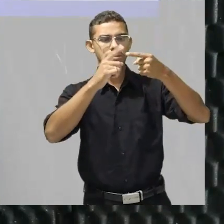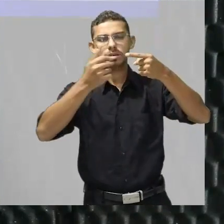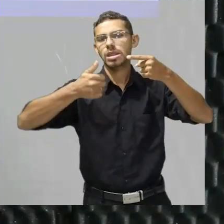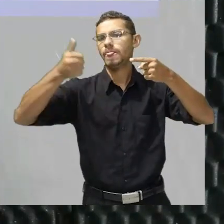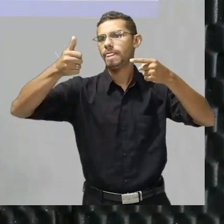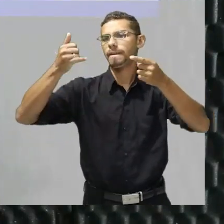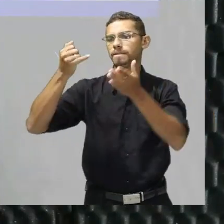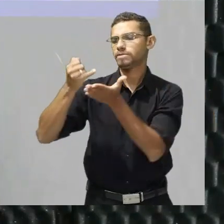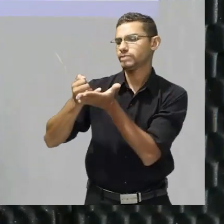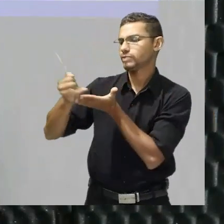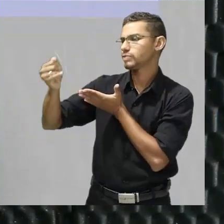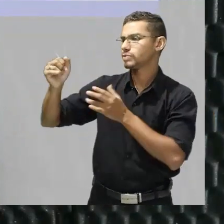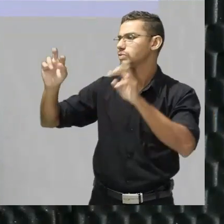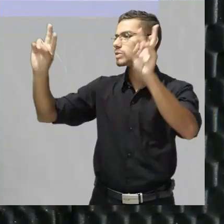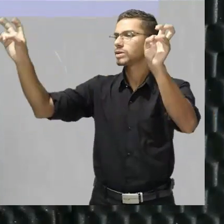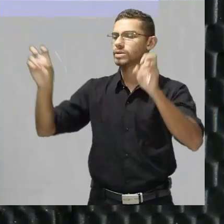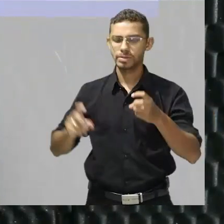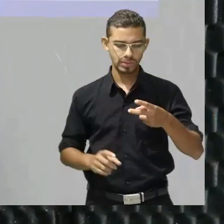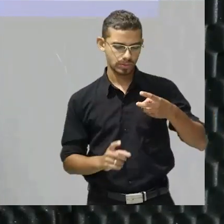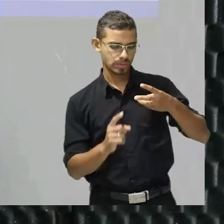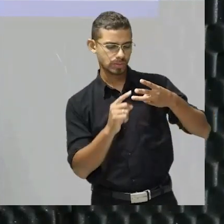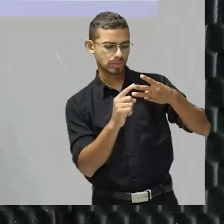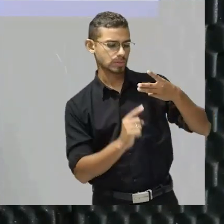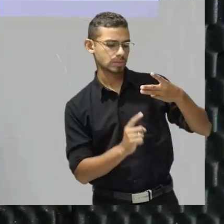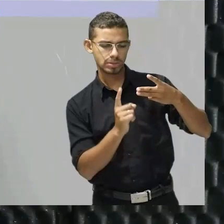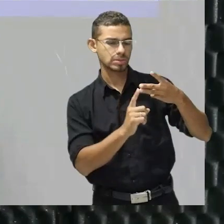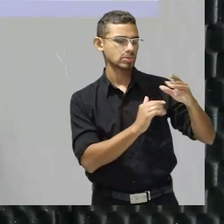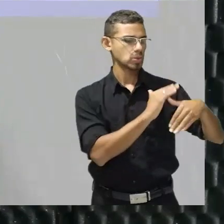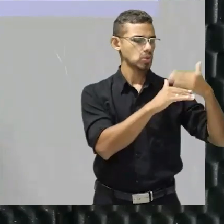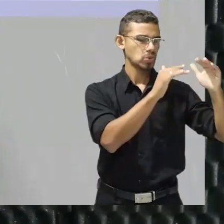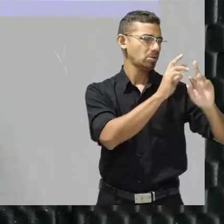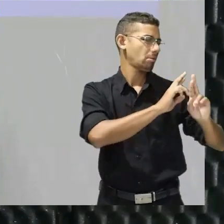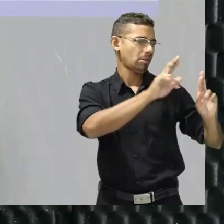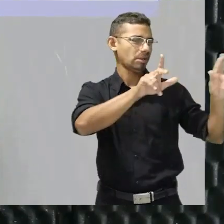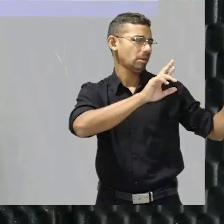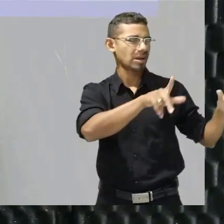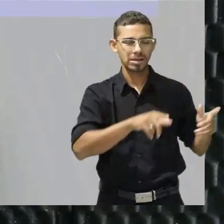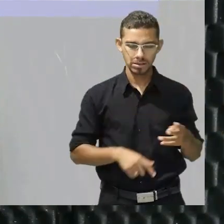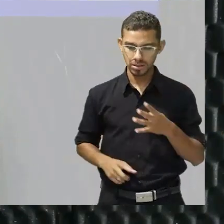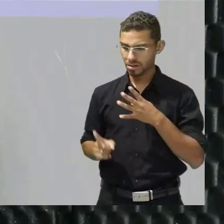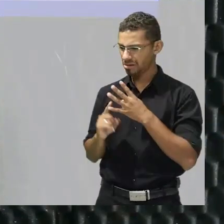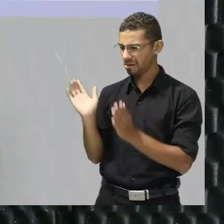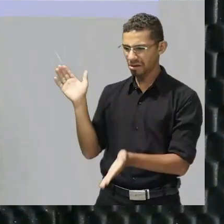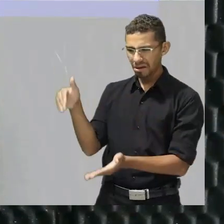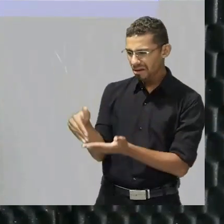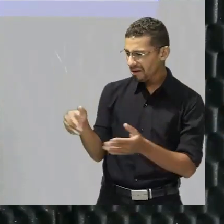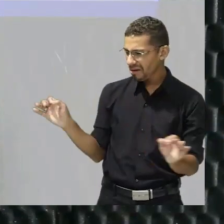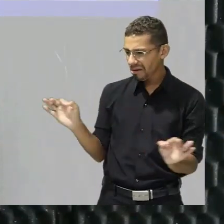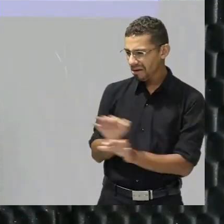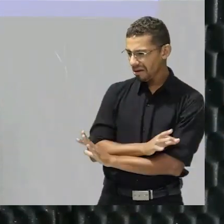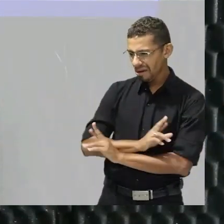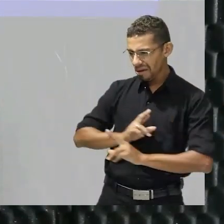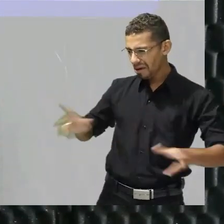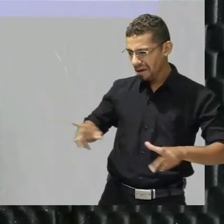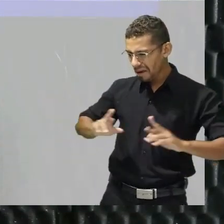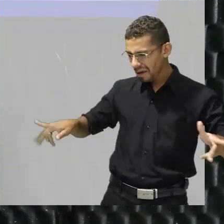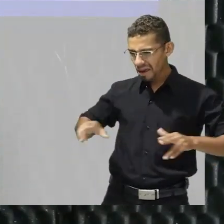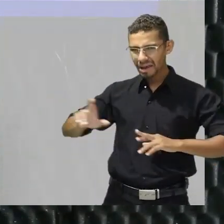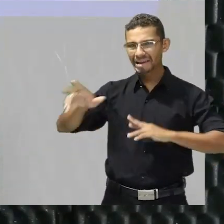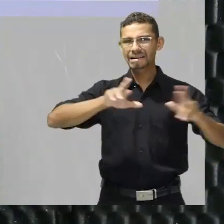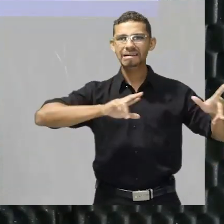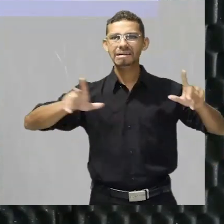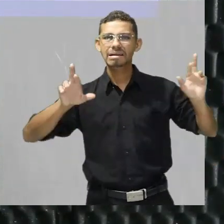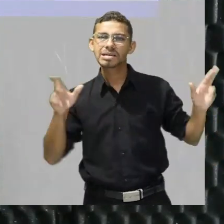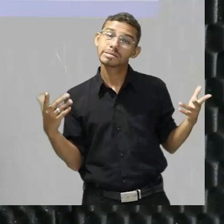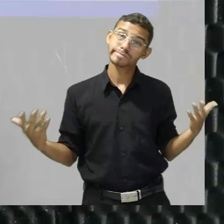então não entendam a redação ela precisa estar toda interligada se a tese já apareceu